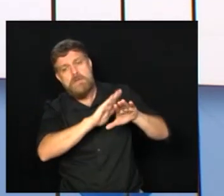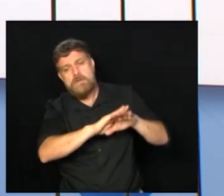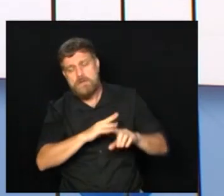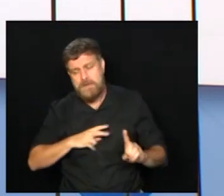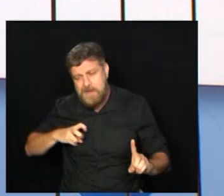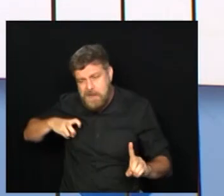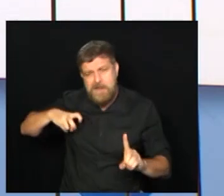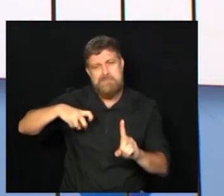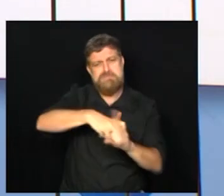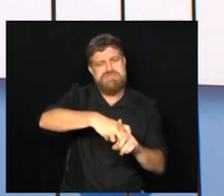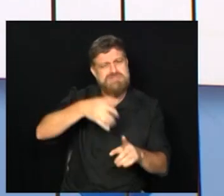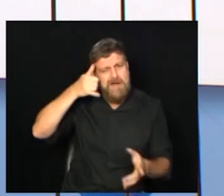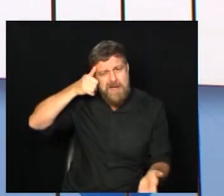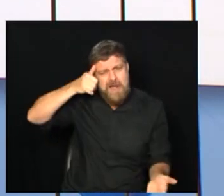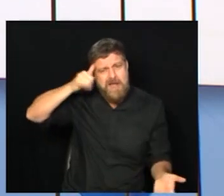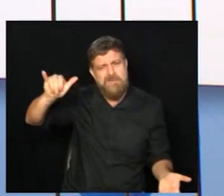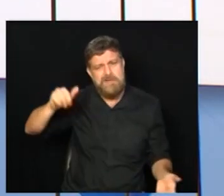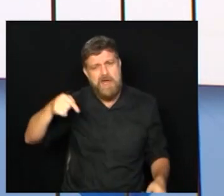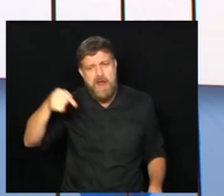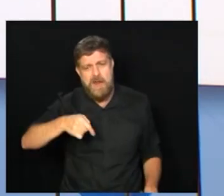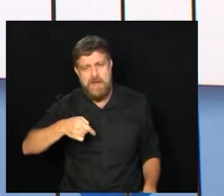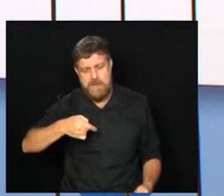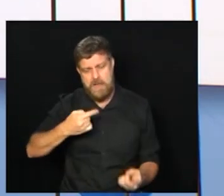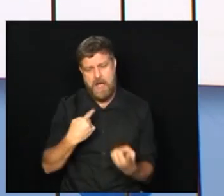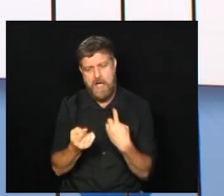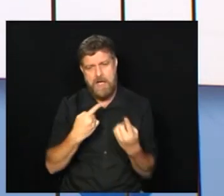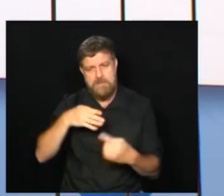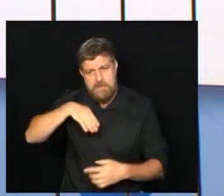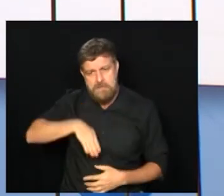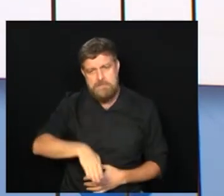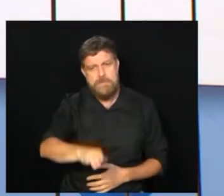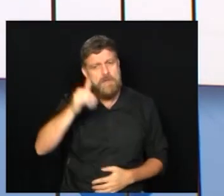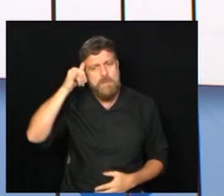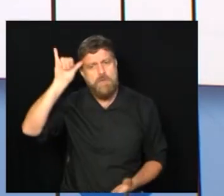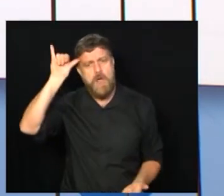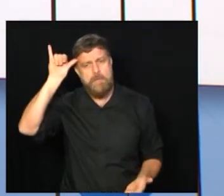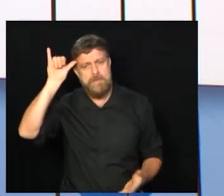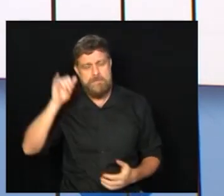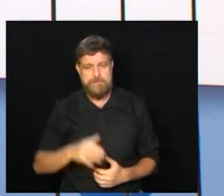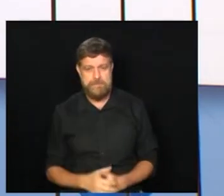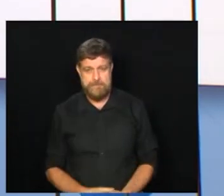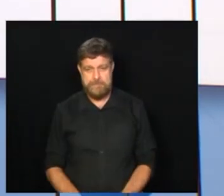evitar novos acidentes ali na região da John Boy Dunlop.